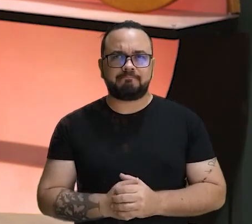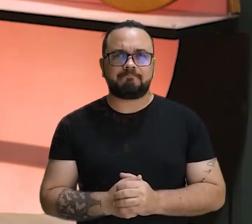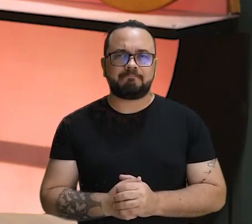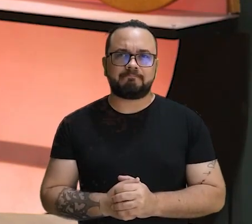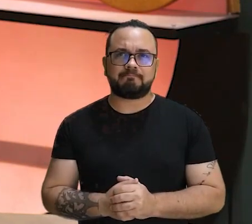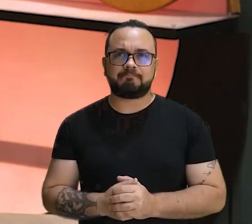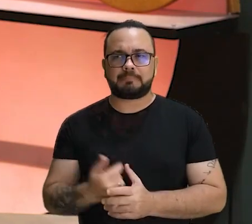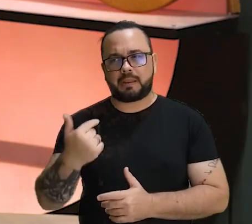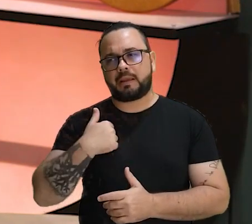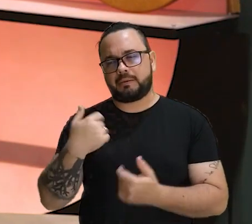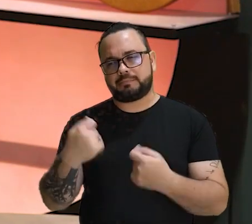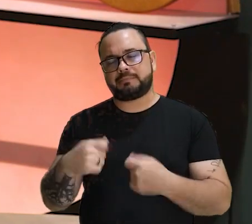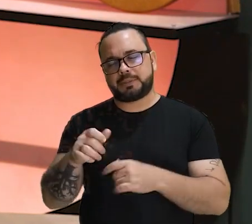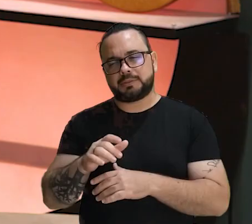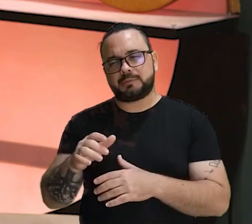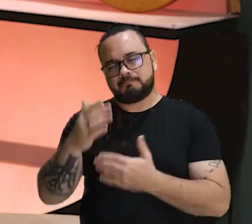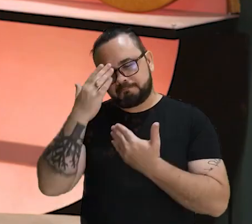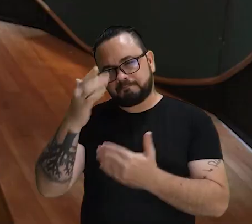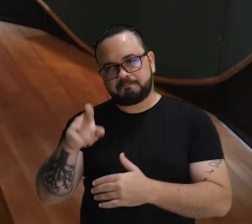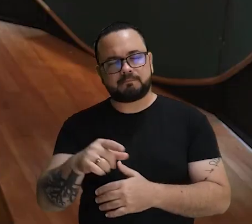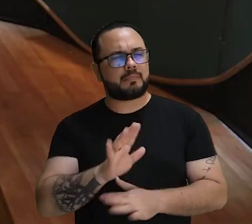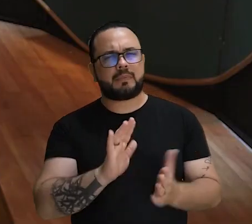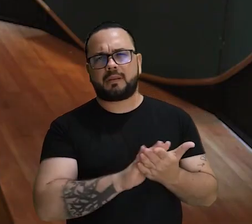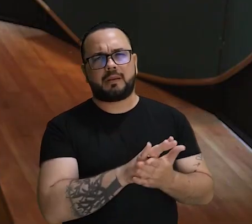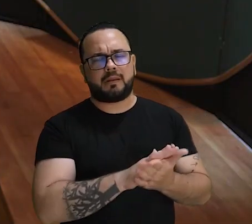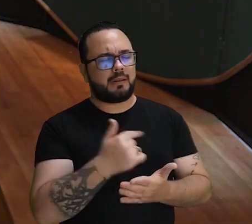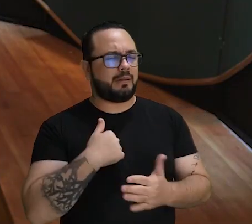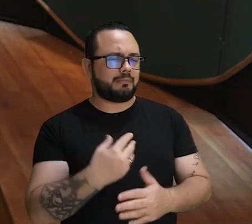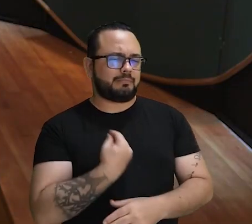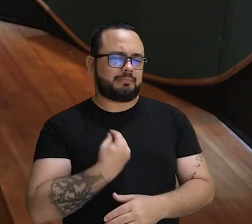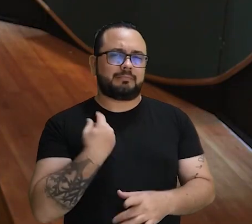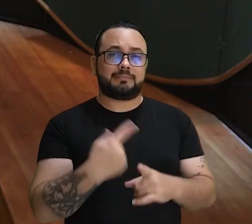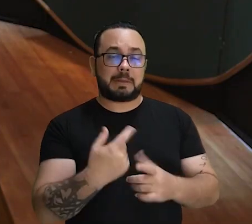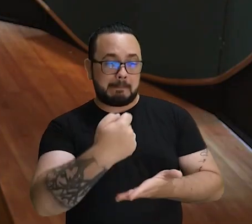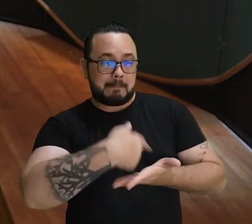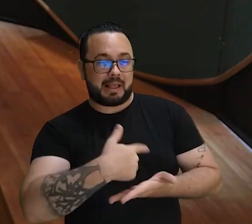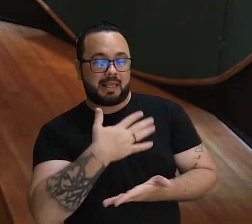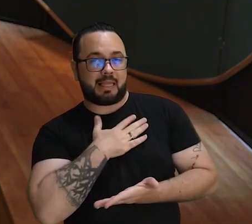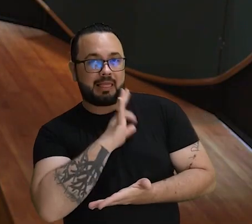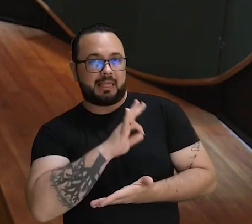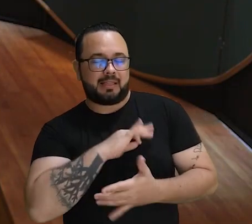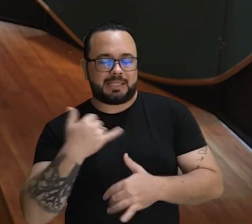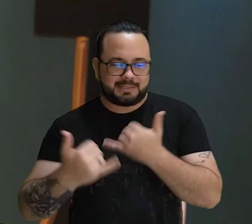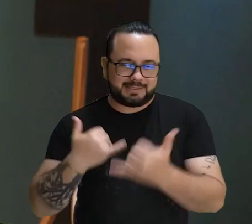muito, eu te devo muito. Nada, nada, só, por isso que eu tô aqui, gente, eu tô, na verdade, ela tá me pagando.